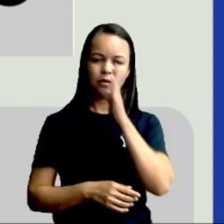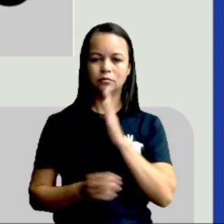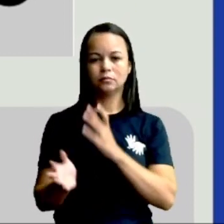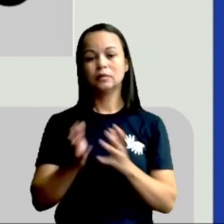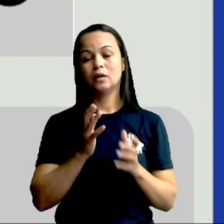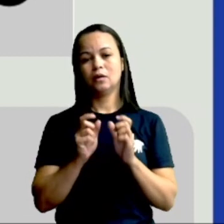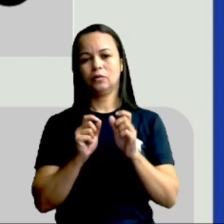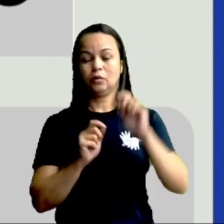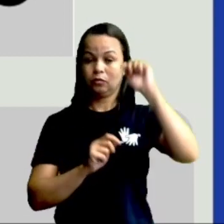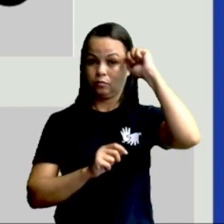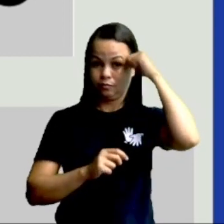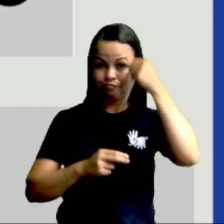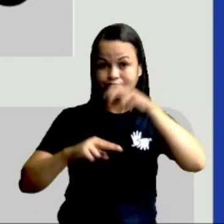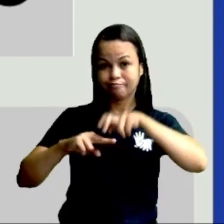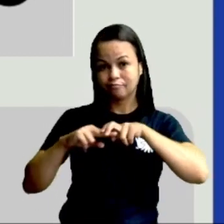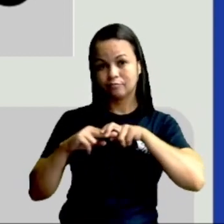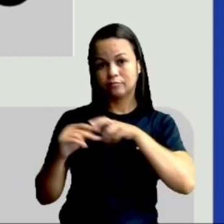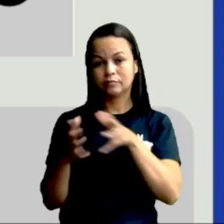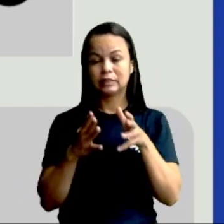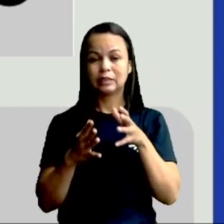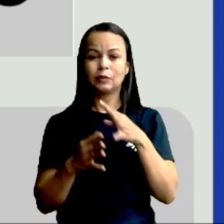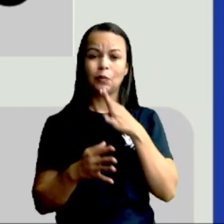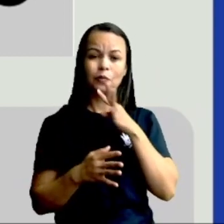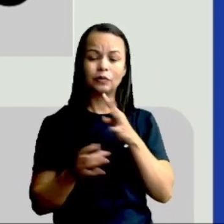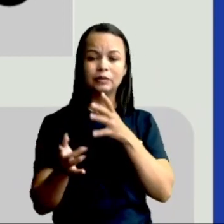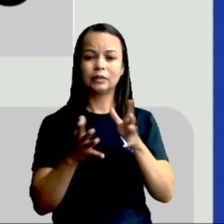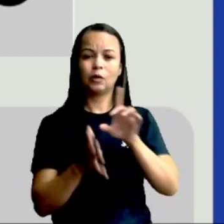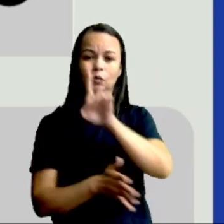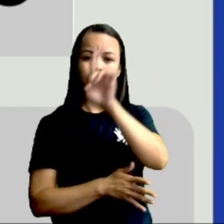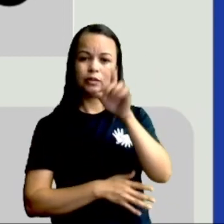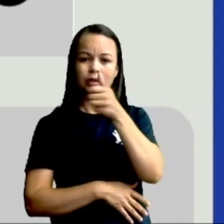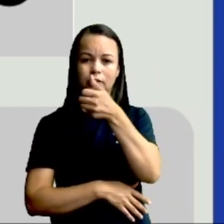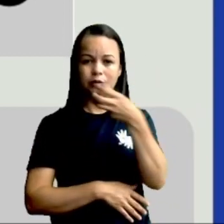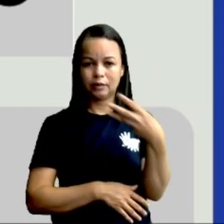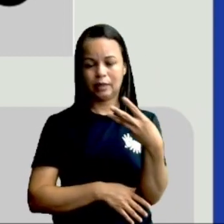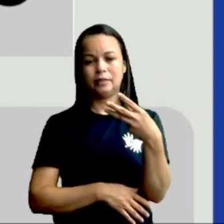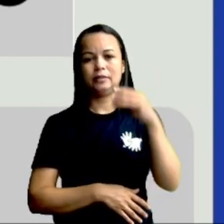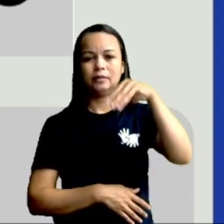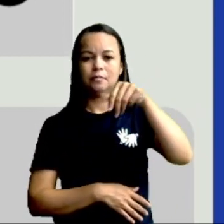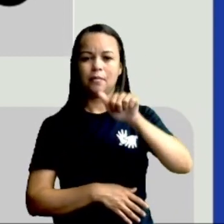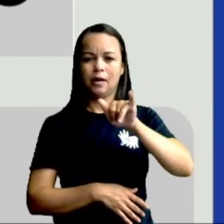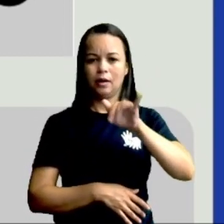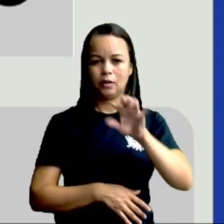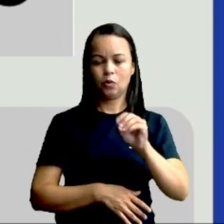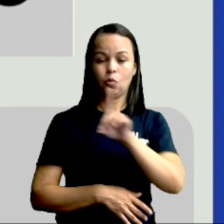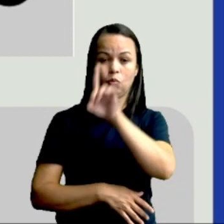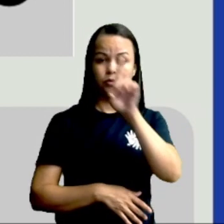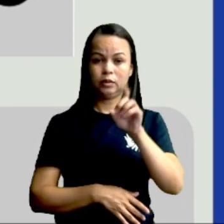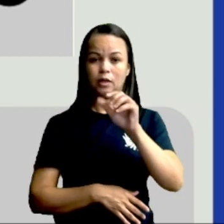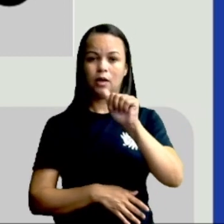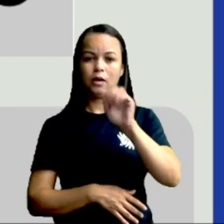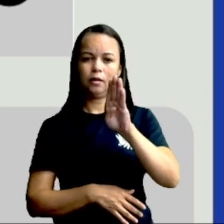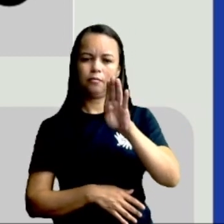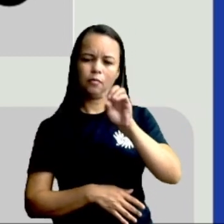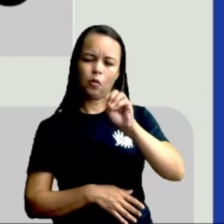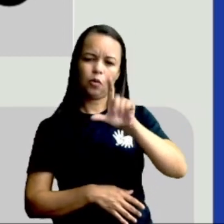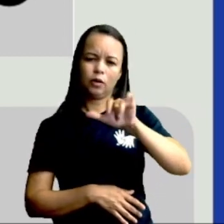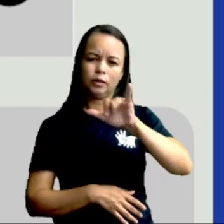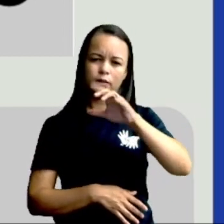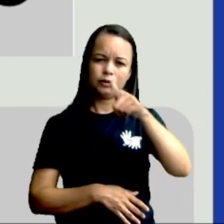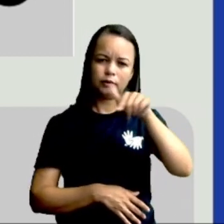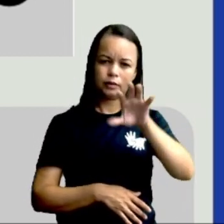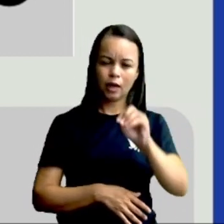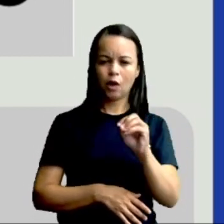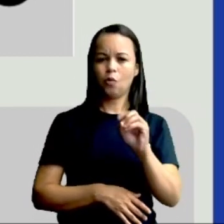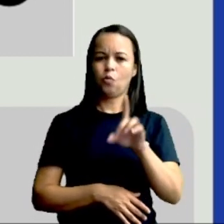as pessoas negras, elas não consideram o dia 13 de maio um dia da abolição, uma conquista, uma alegria,